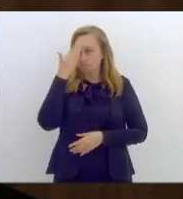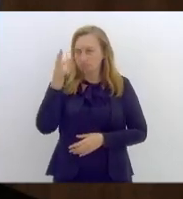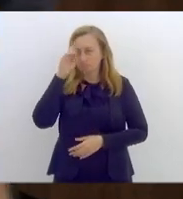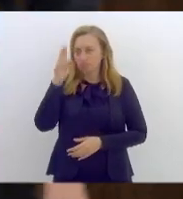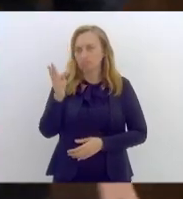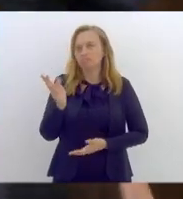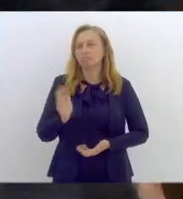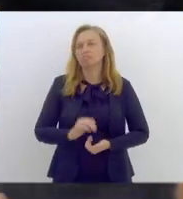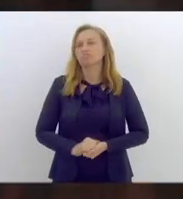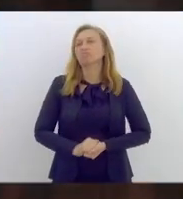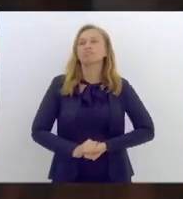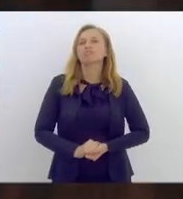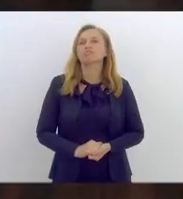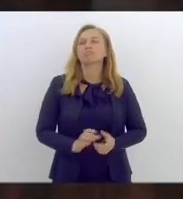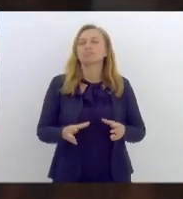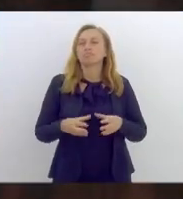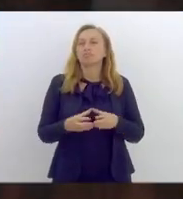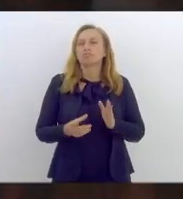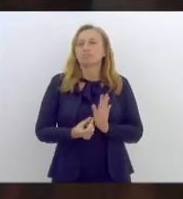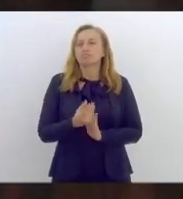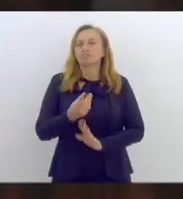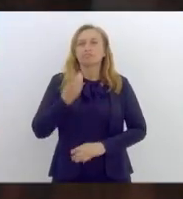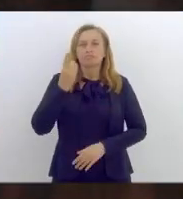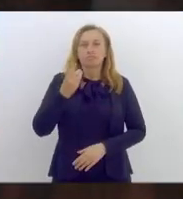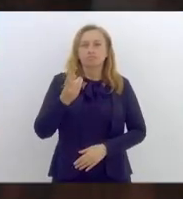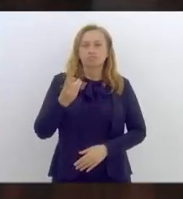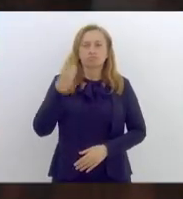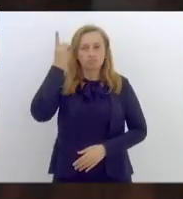obrigado pela comissão de orçamento